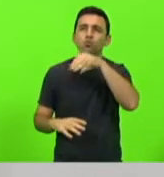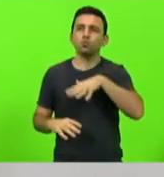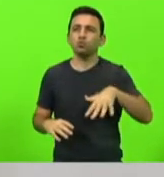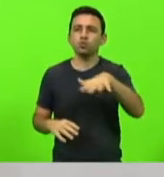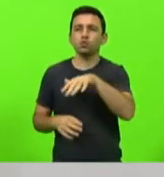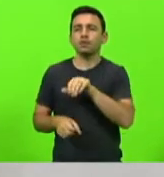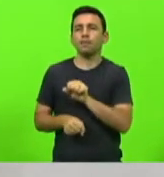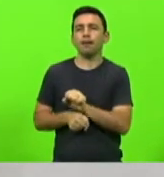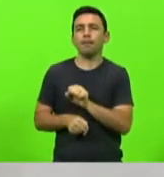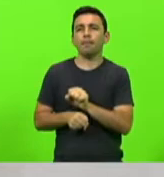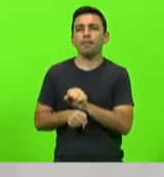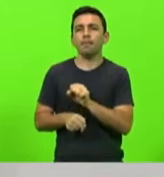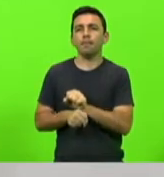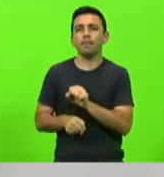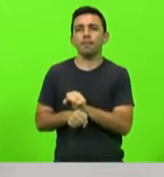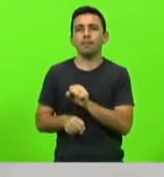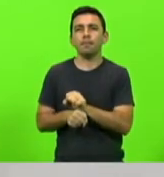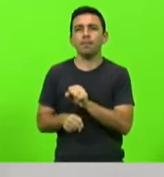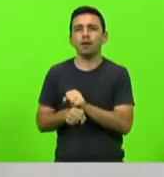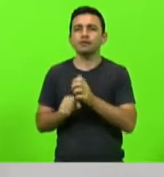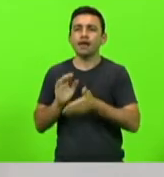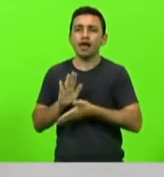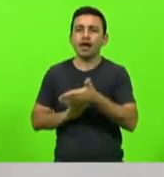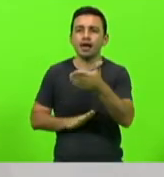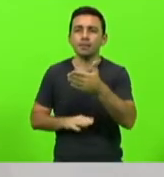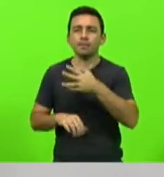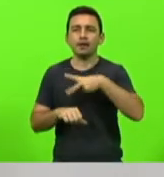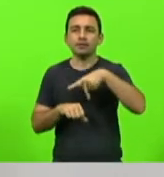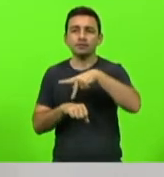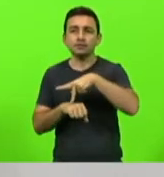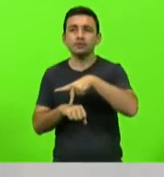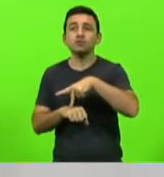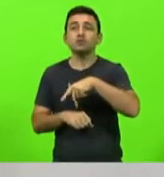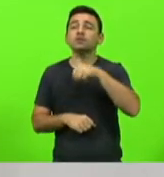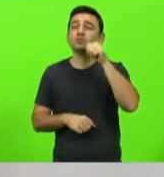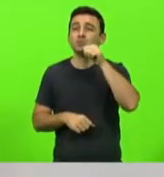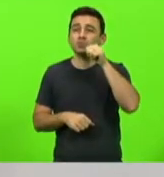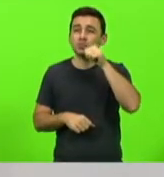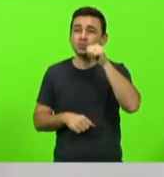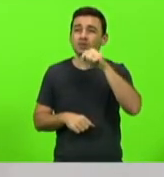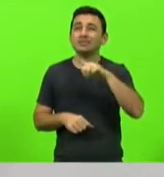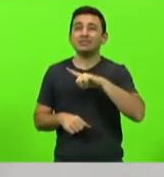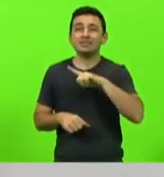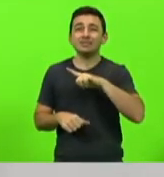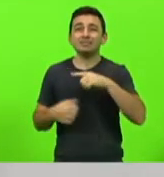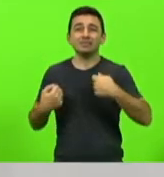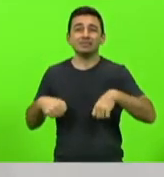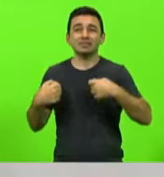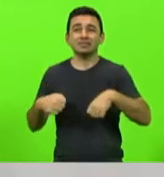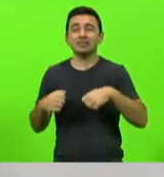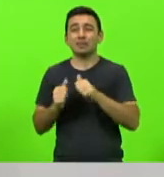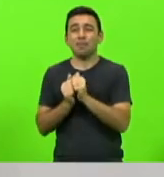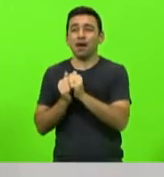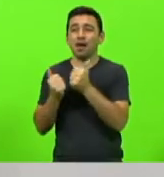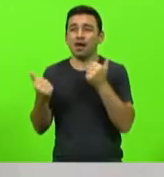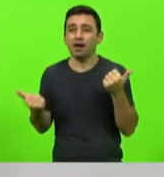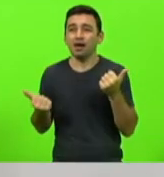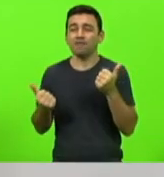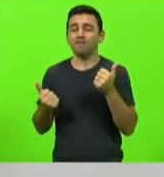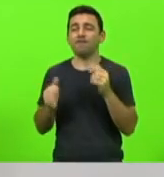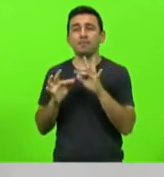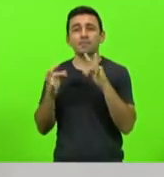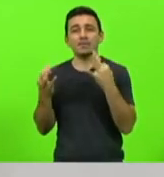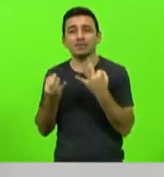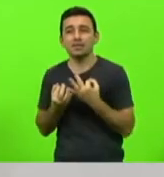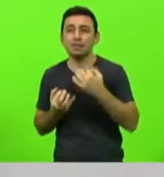aguardando para poder sair do país, mulheres que têm que separar dos seus pais, das suas